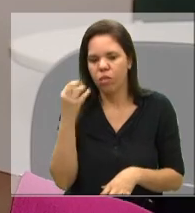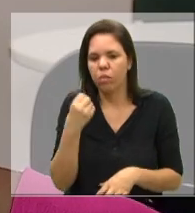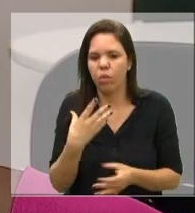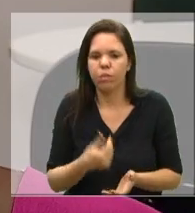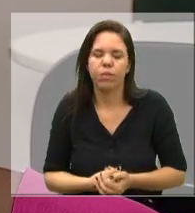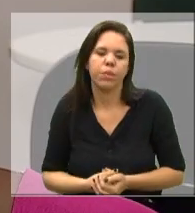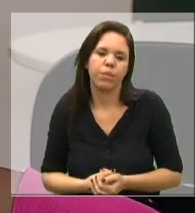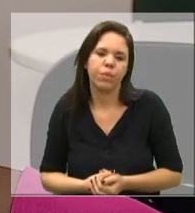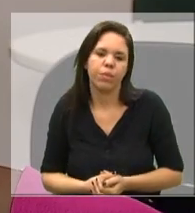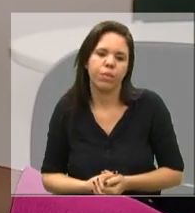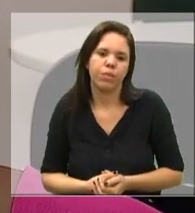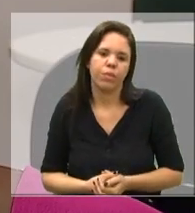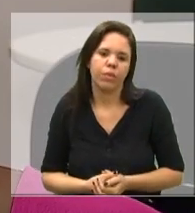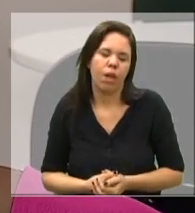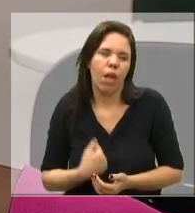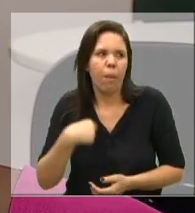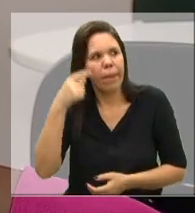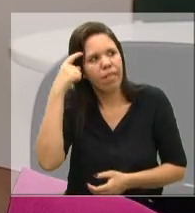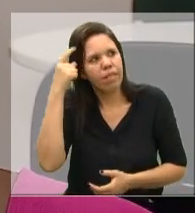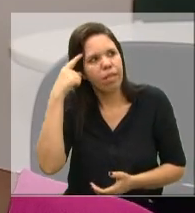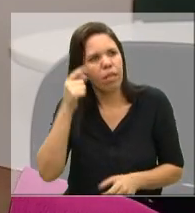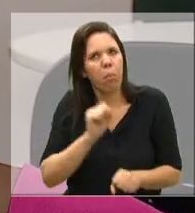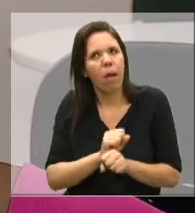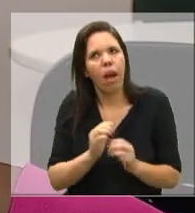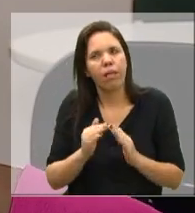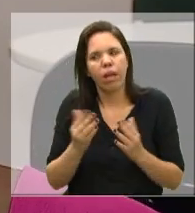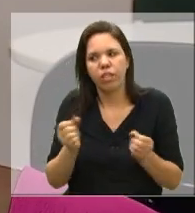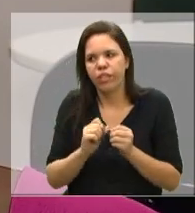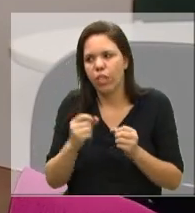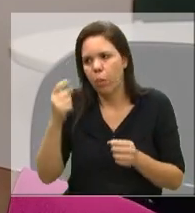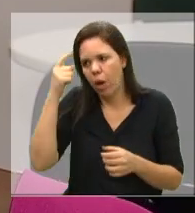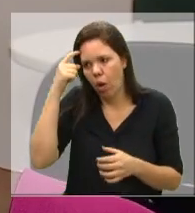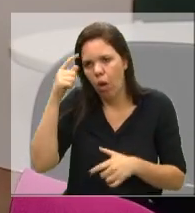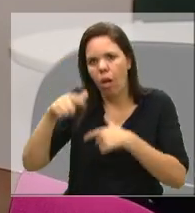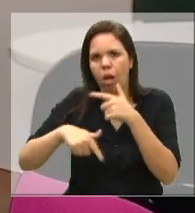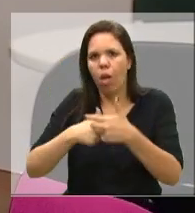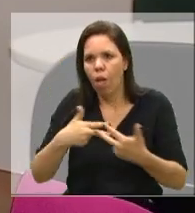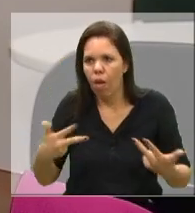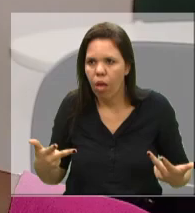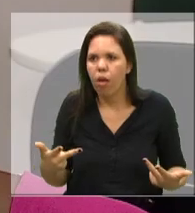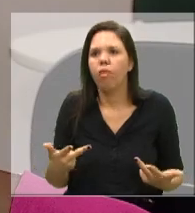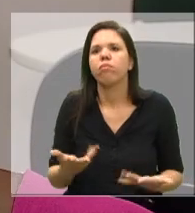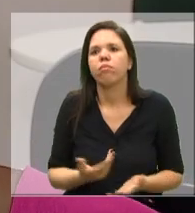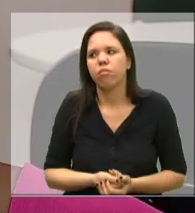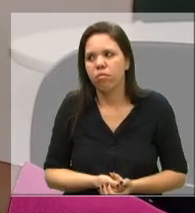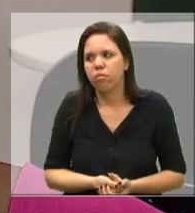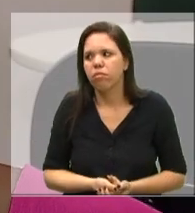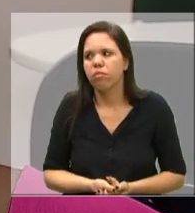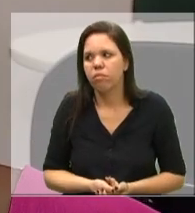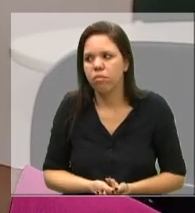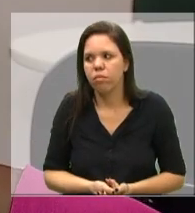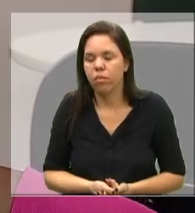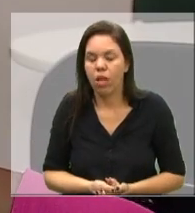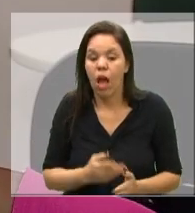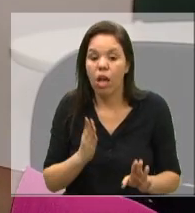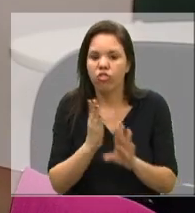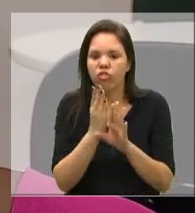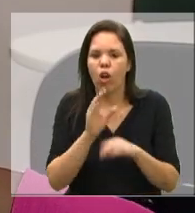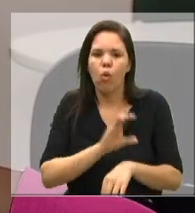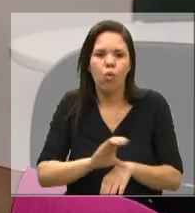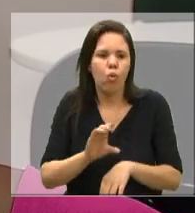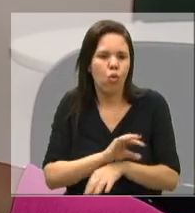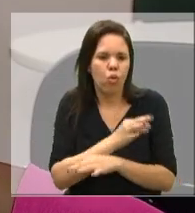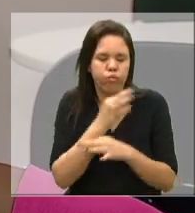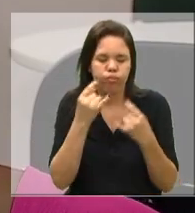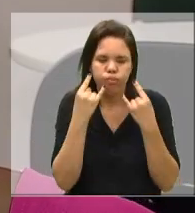Porque eu falei, eu tô parada em casa, eu falei, eu preciso ocupar a minha cabeça fazendo alguma outra coisa, né? Achei o curso